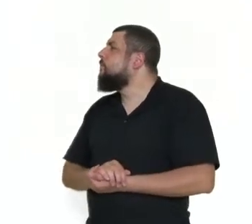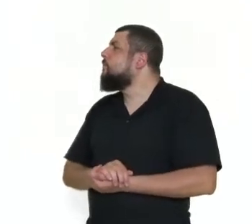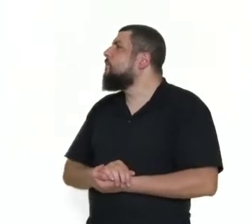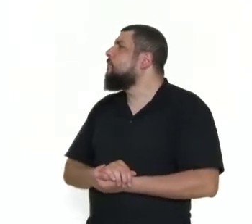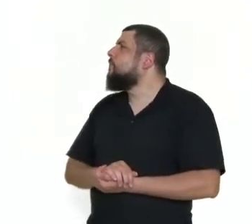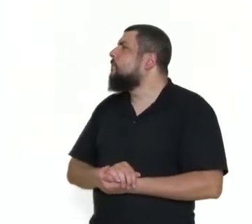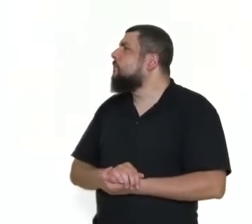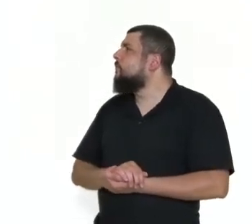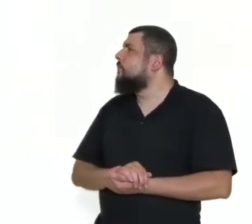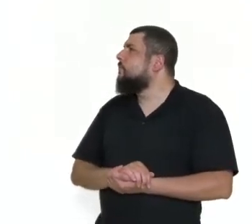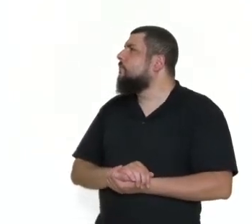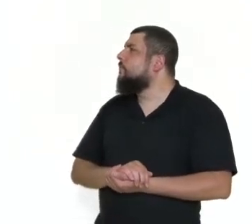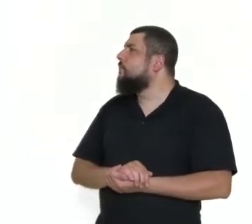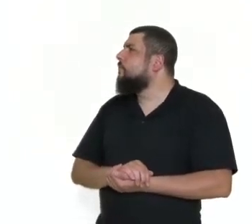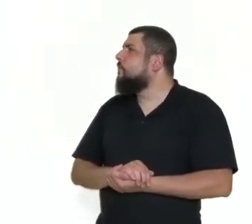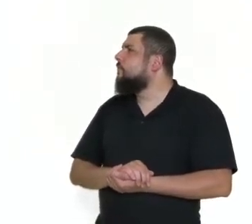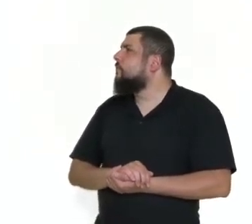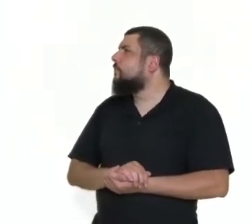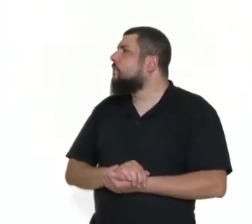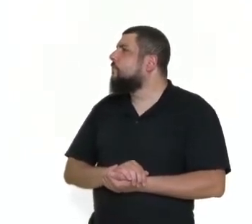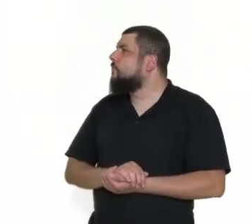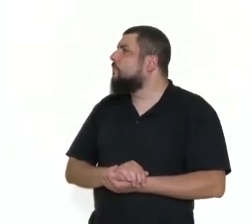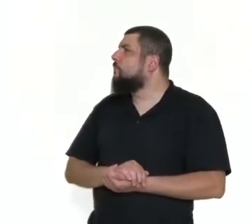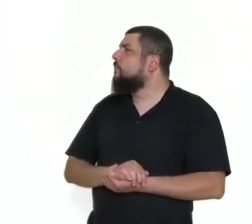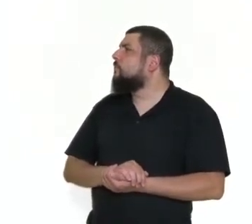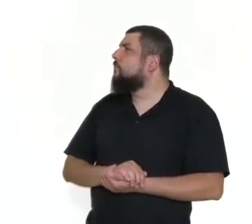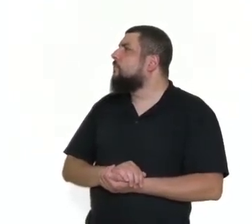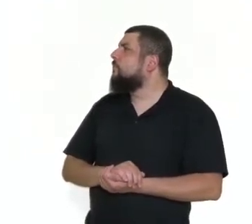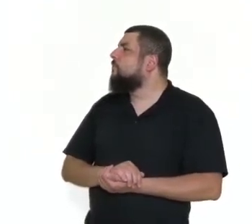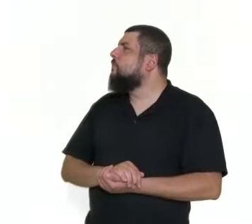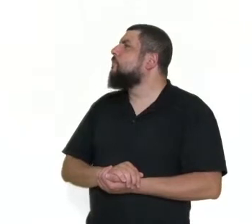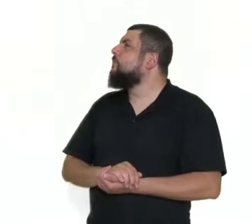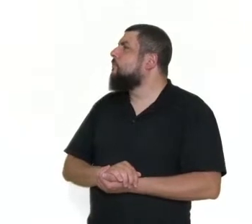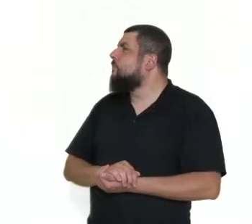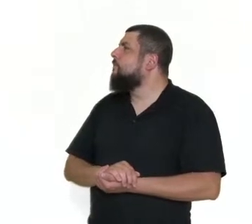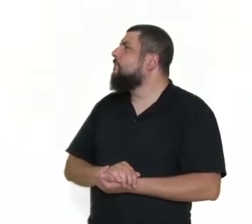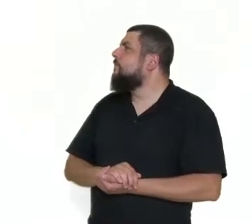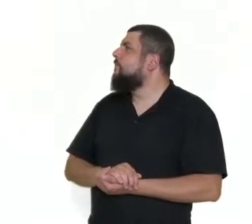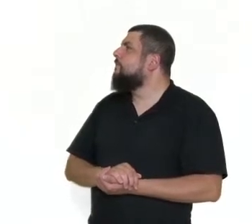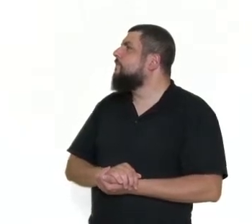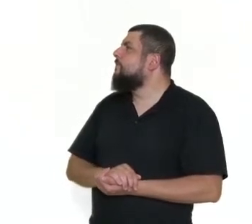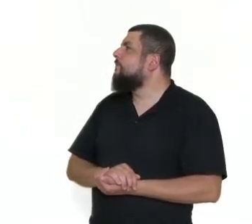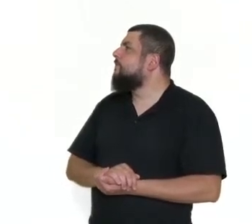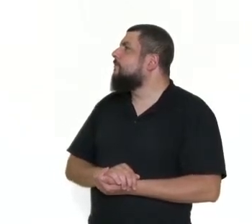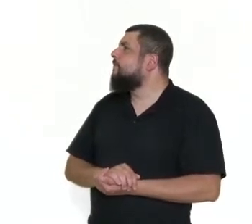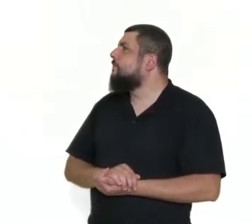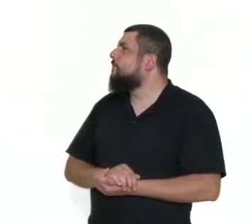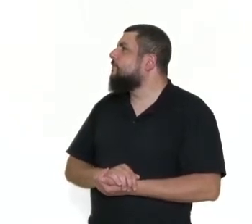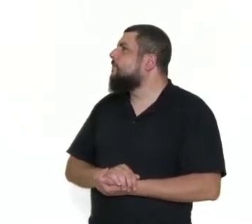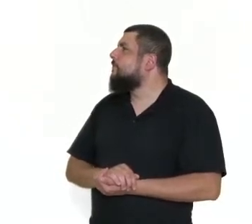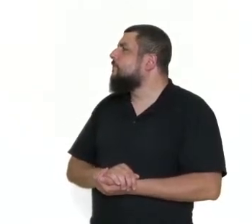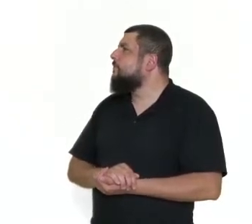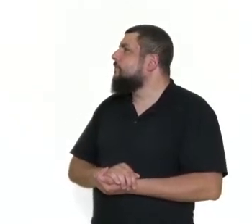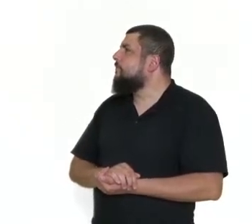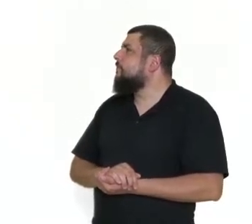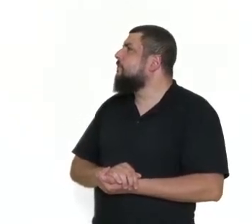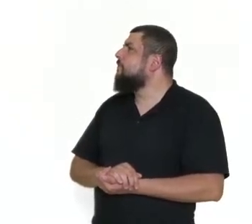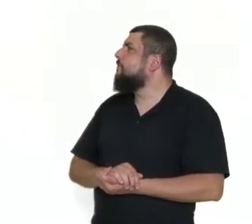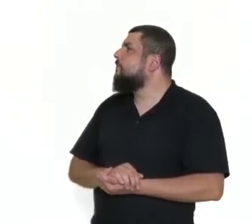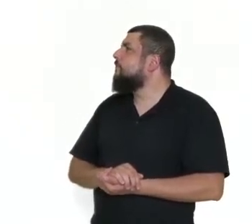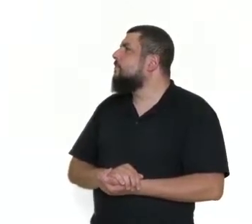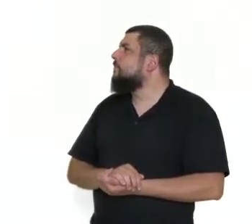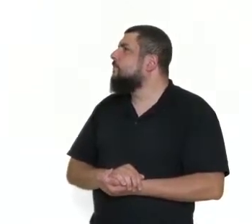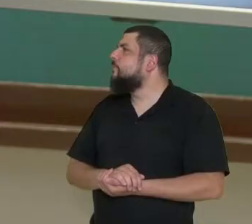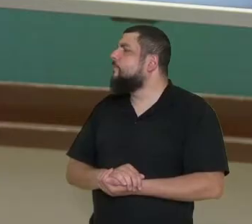meu papel. Como poeta popular, eu vou fazer um cordel. Ao Código do Consumidor, procurarei ser